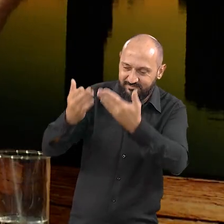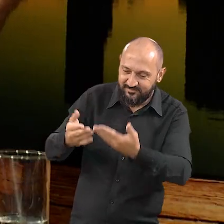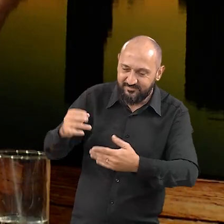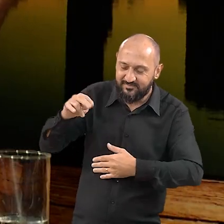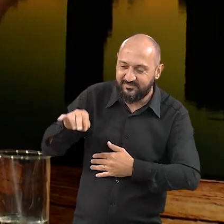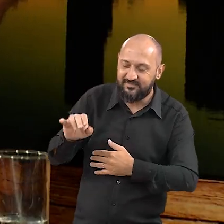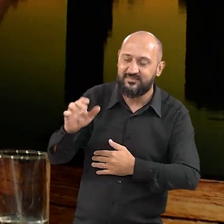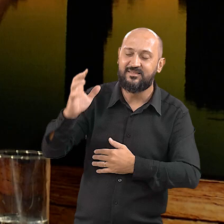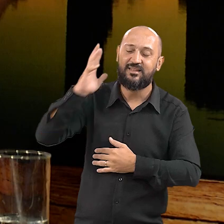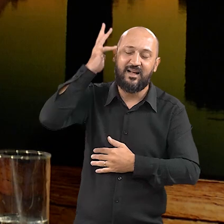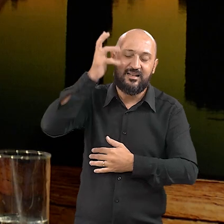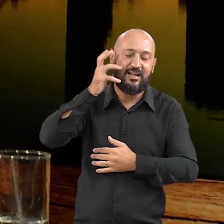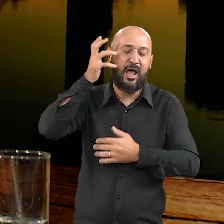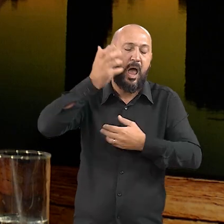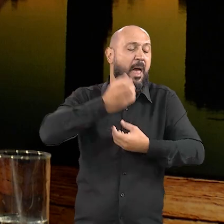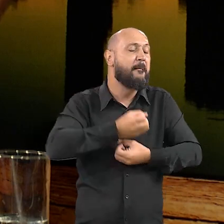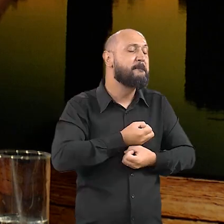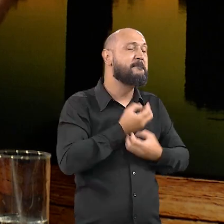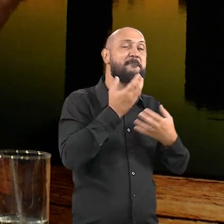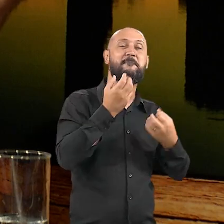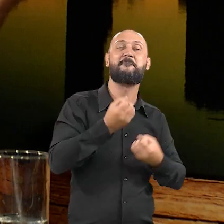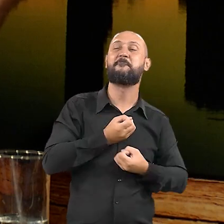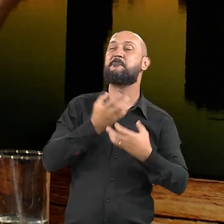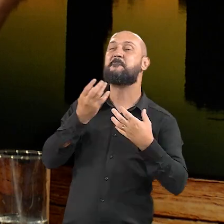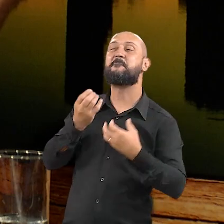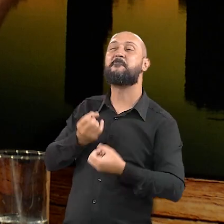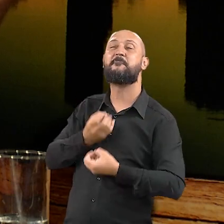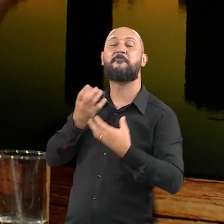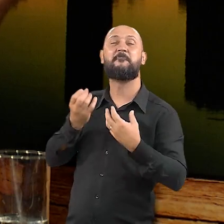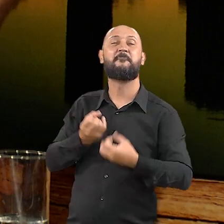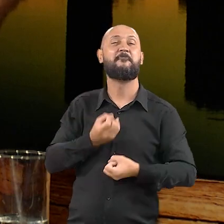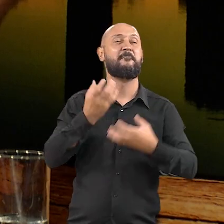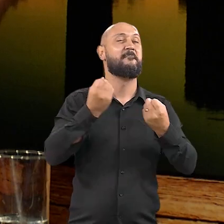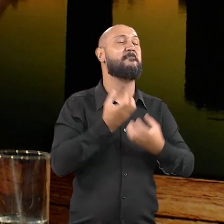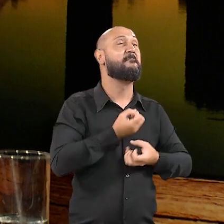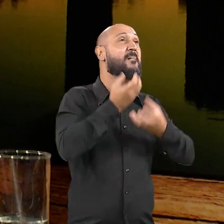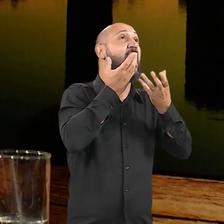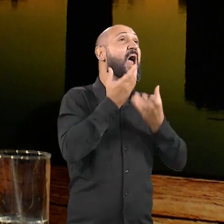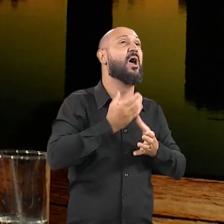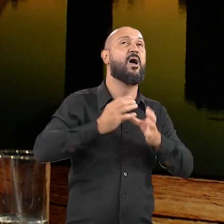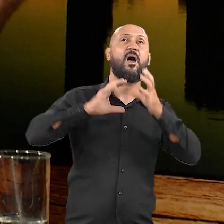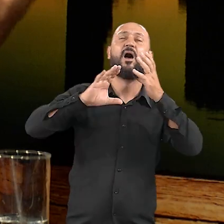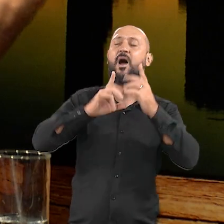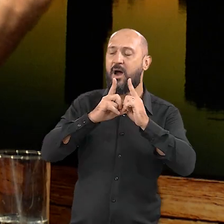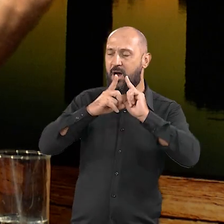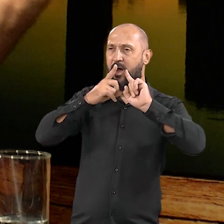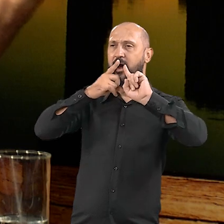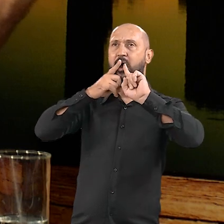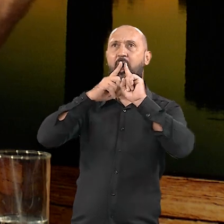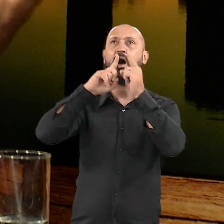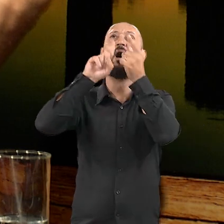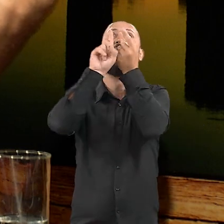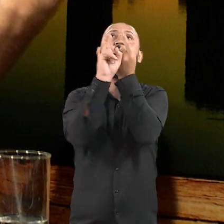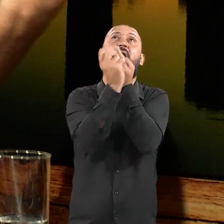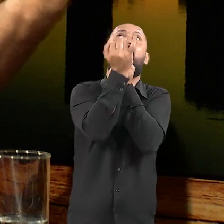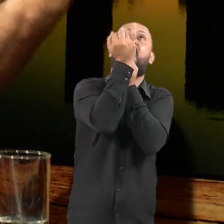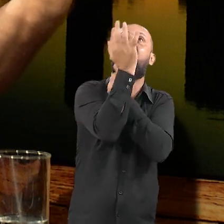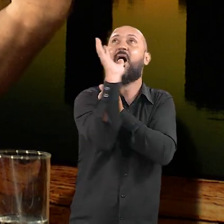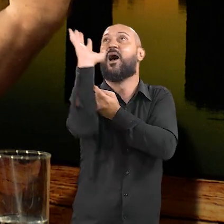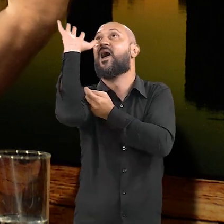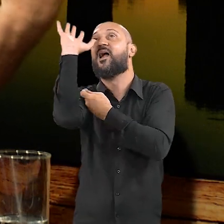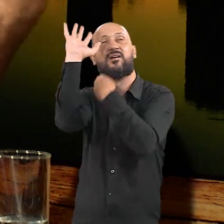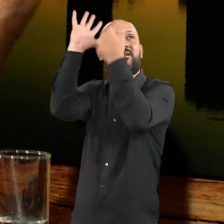Nequinho, és poeta que brota como musgo em silêncio de árvores